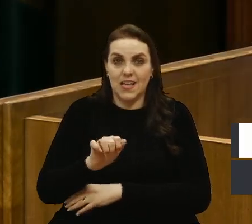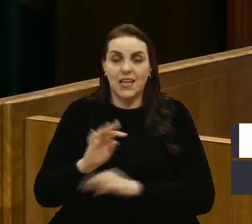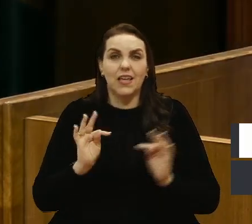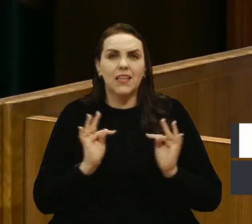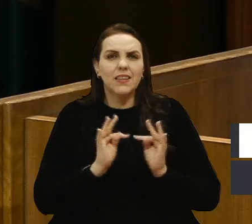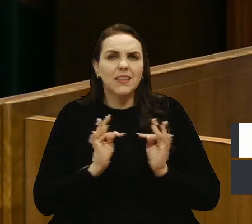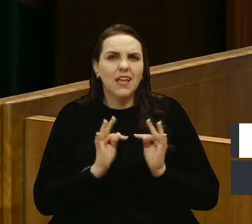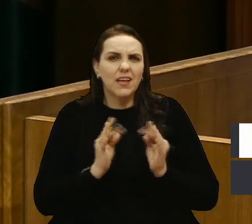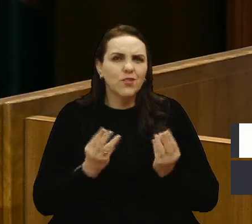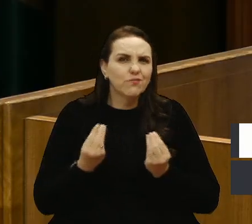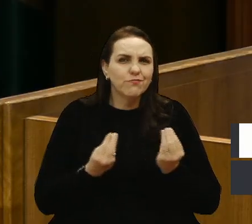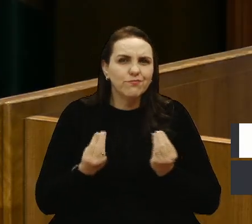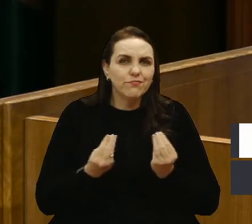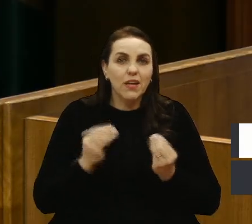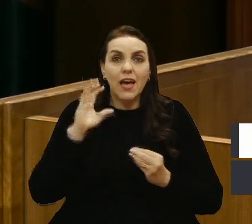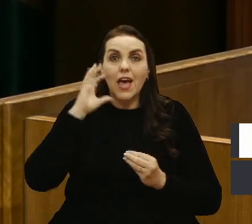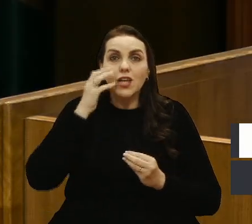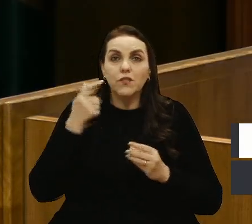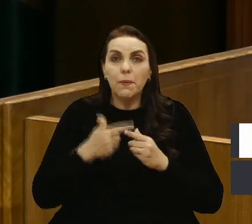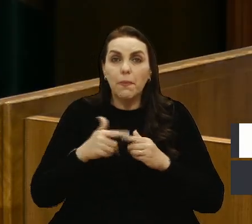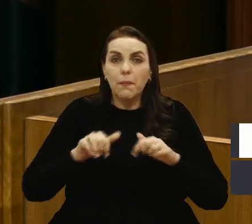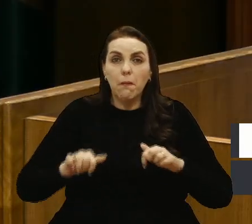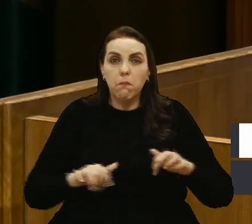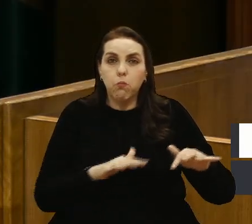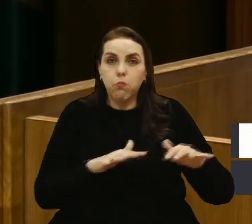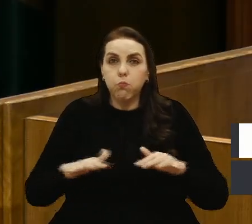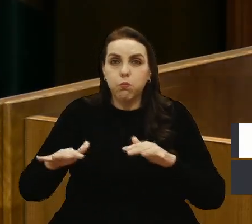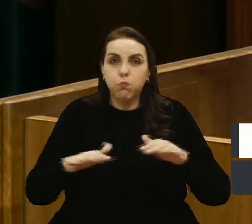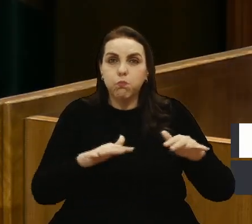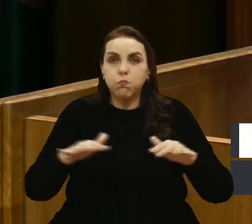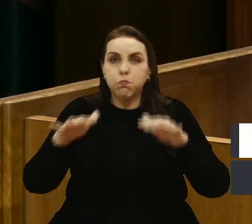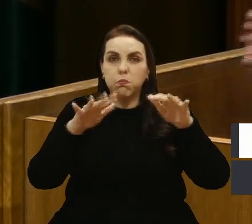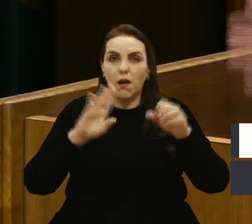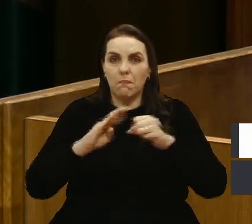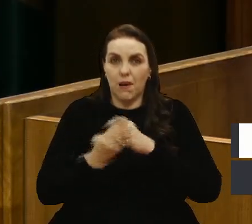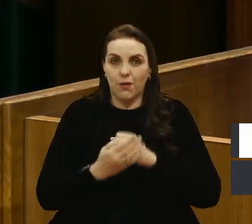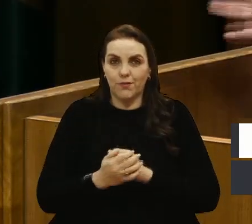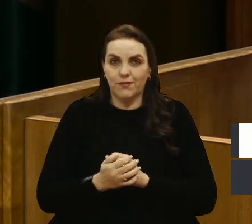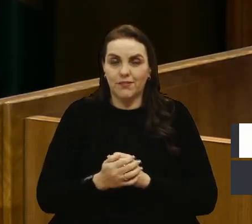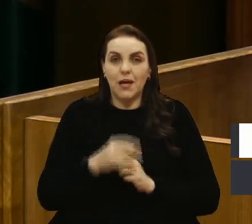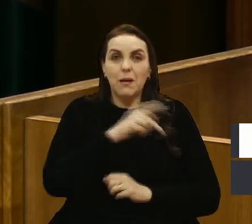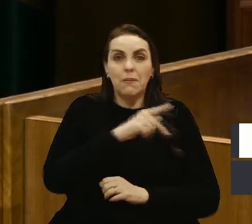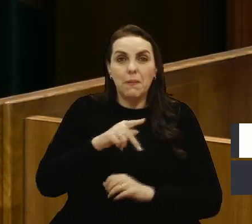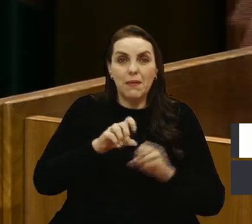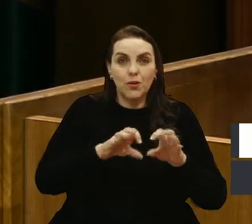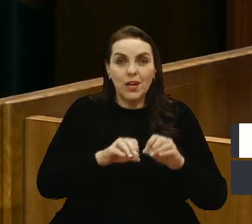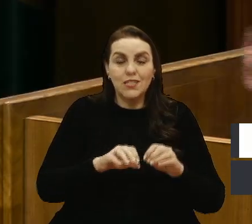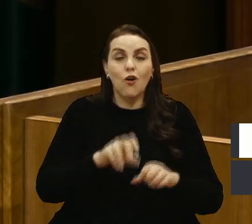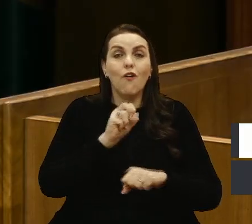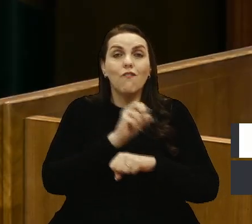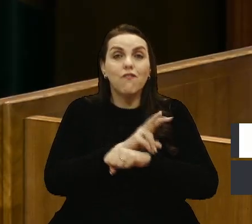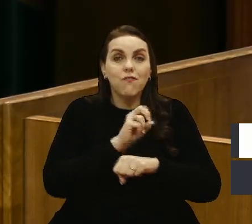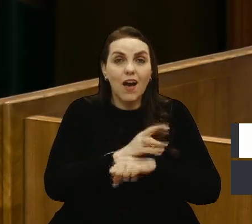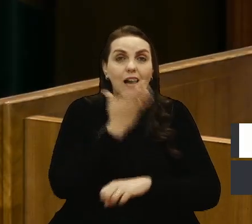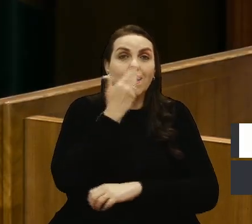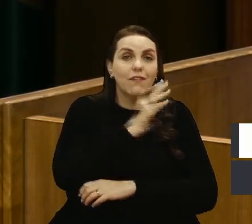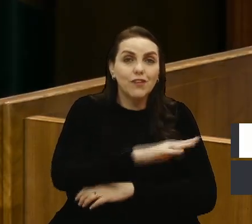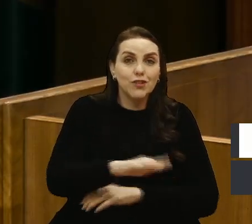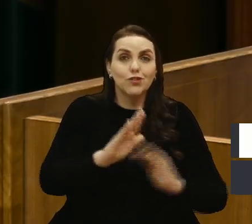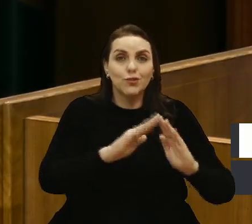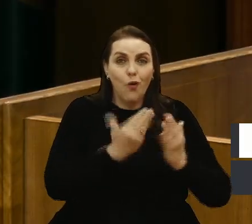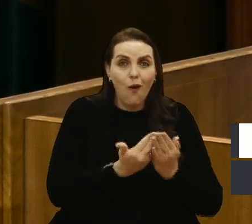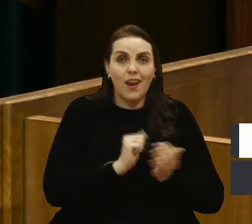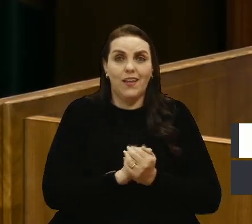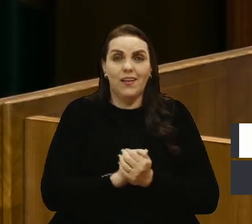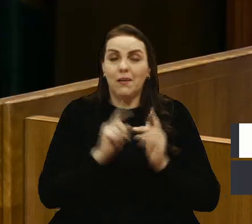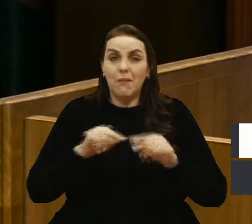Canaliza Caxias, é para resolver o problema do alagamento dos bairros. A PPP da educação é para resolver o problema de vaga de educação infantil.